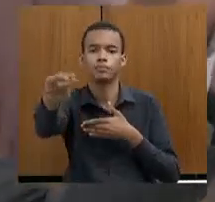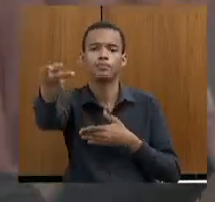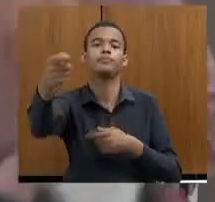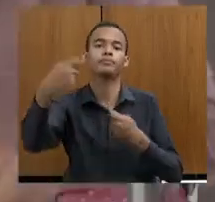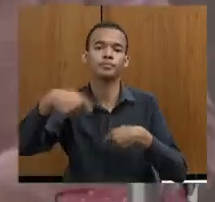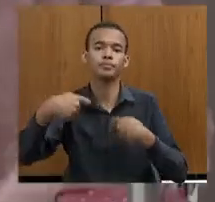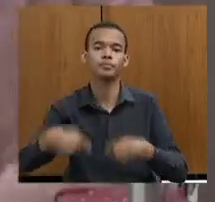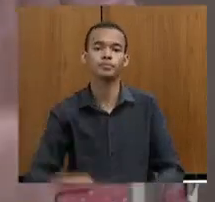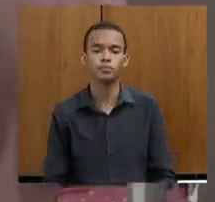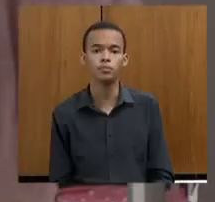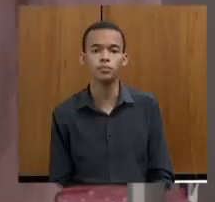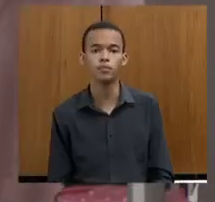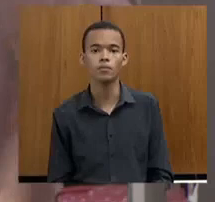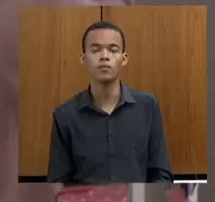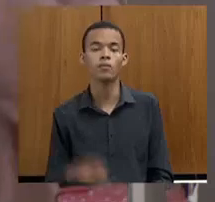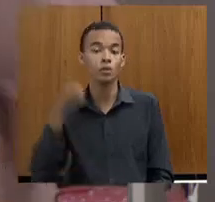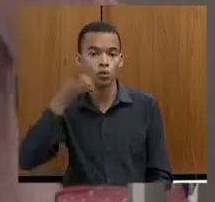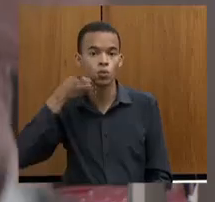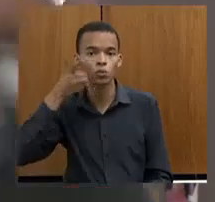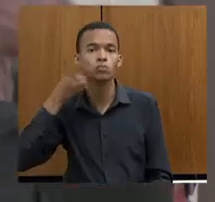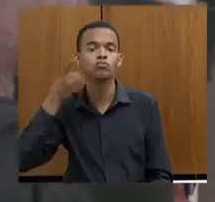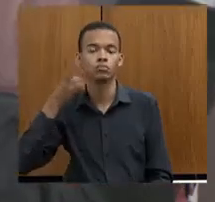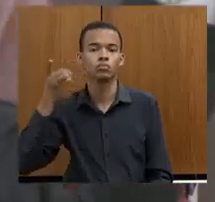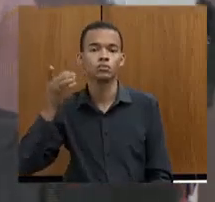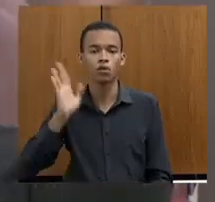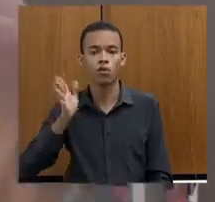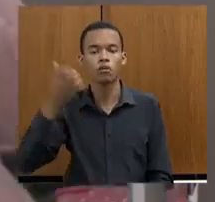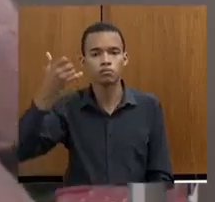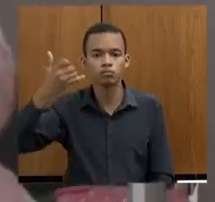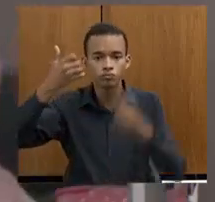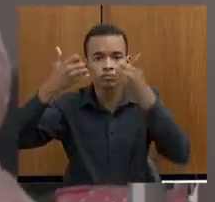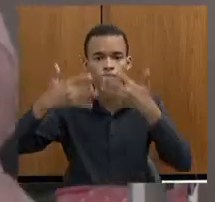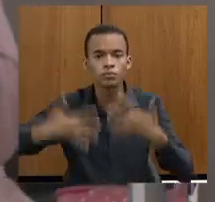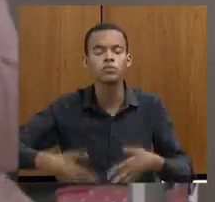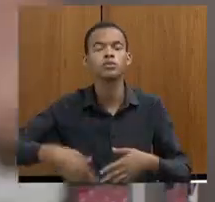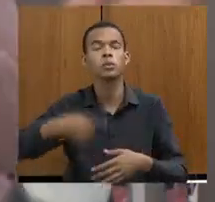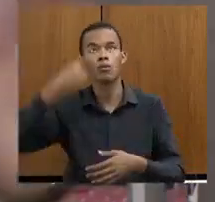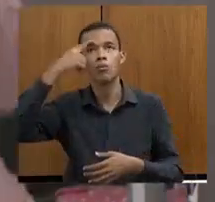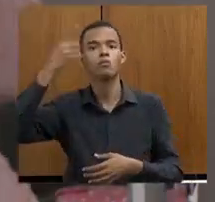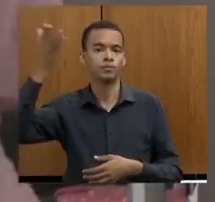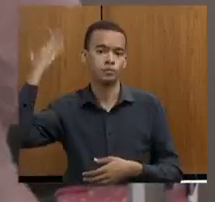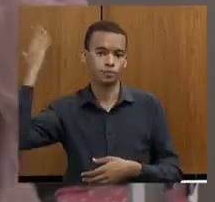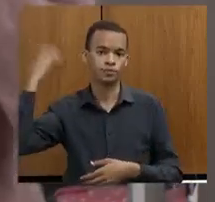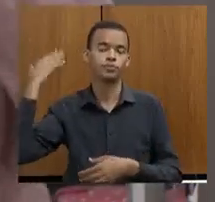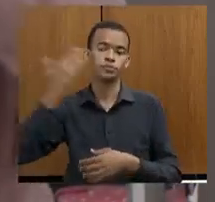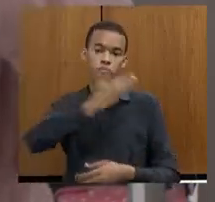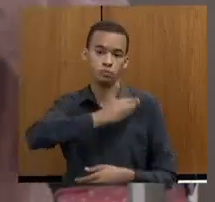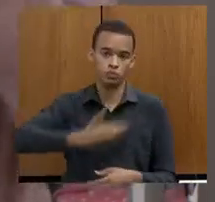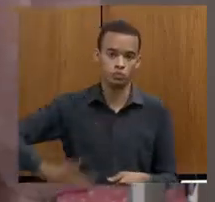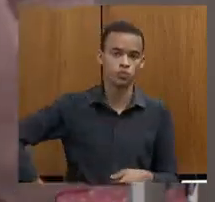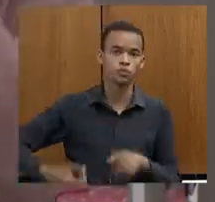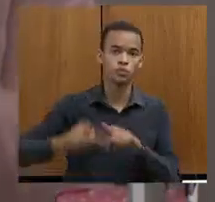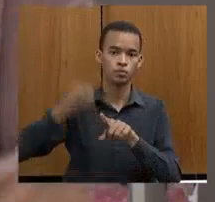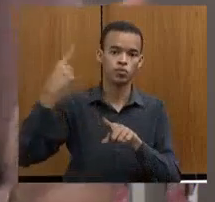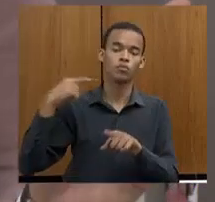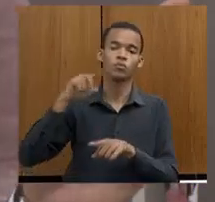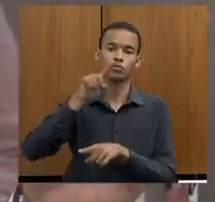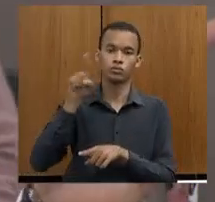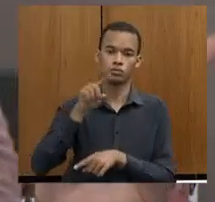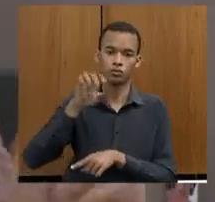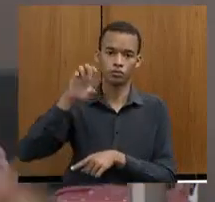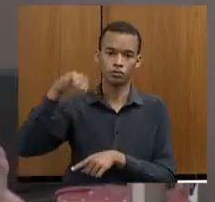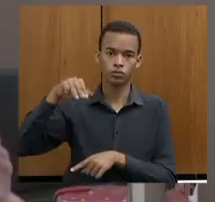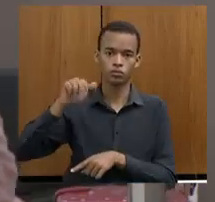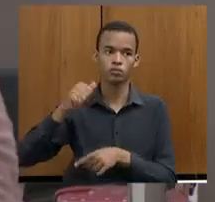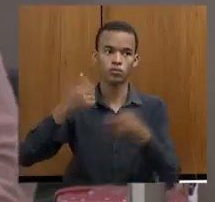nas suas falas ele relembro também digo uma medida tomada pelo governo anterior do nosso Governador romeuzema dos professor em relação aos